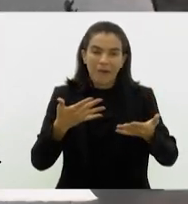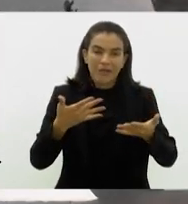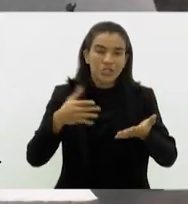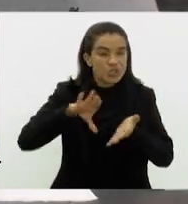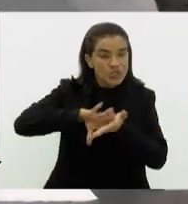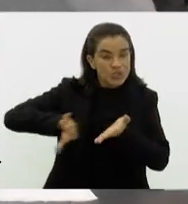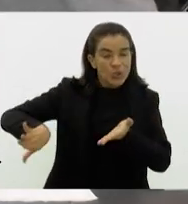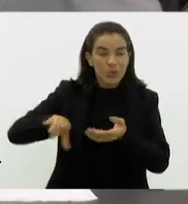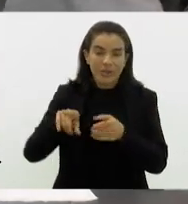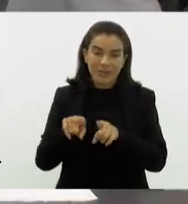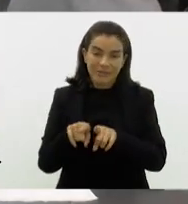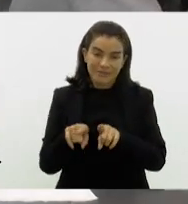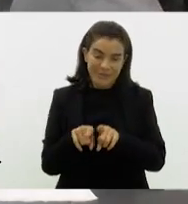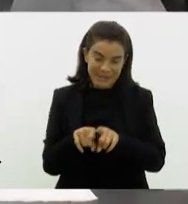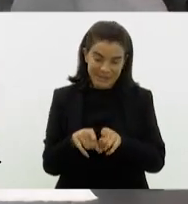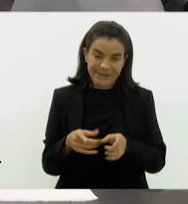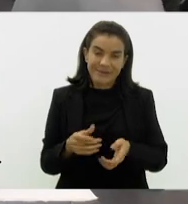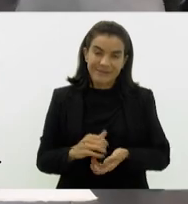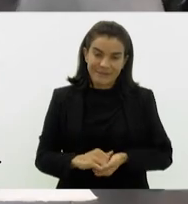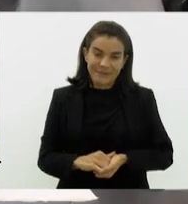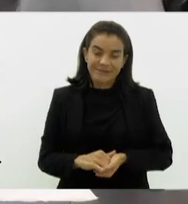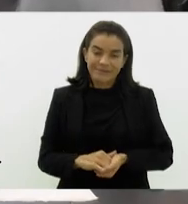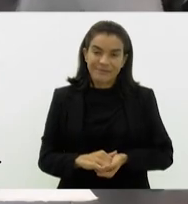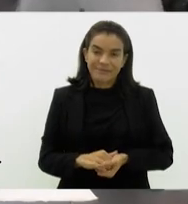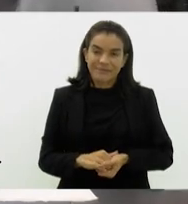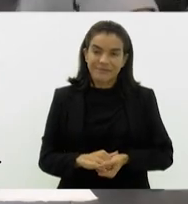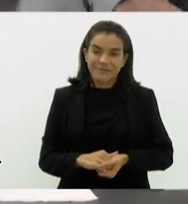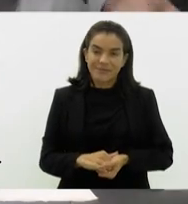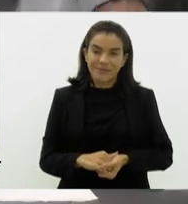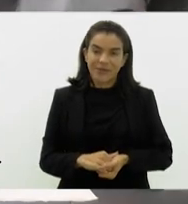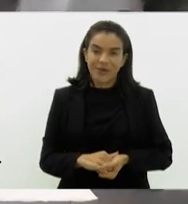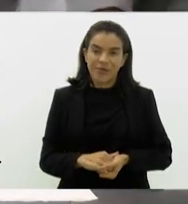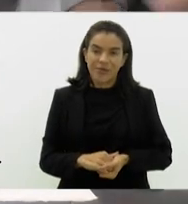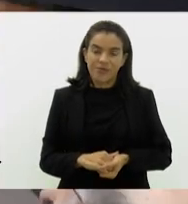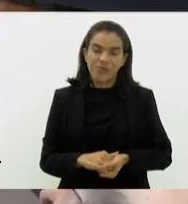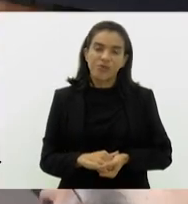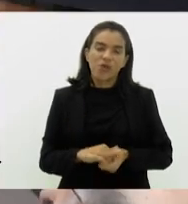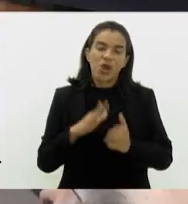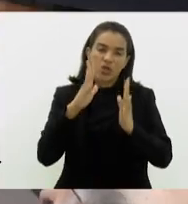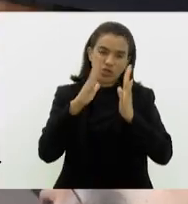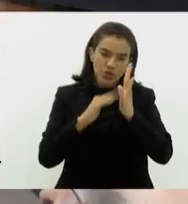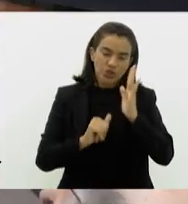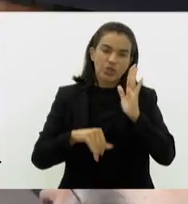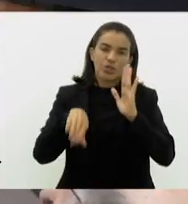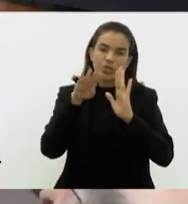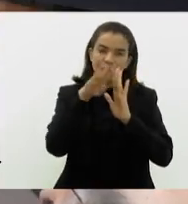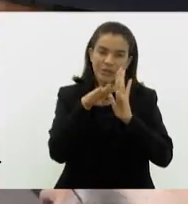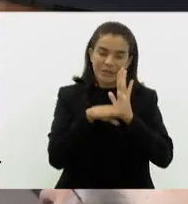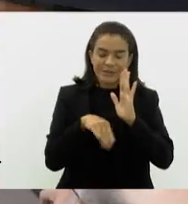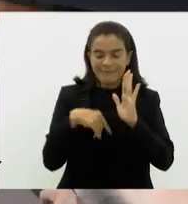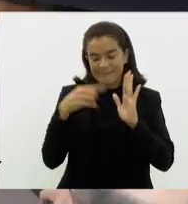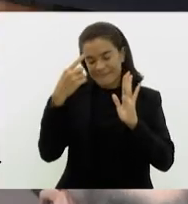excluindo. E aí você esbarra em alguém. Presidente, eu peço para retirar de pauta. Perfeito. E vou tentar